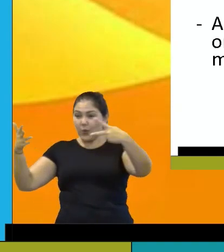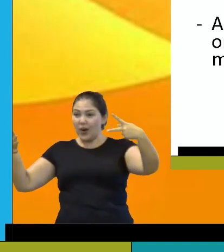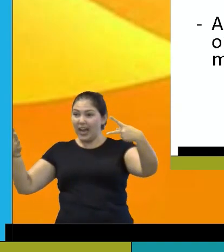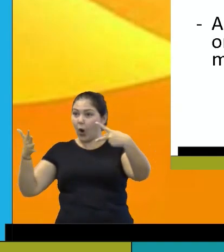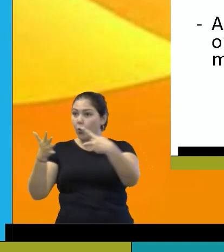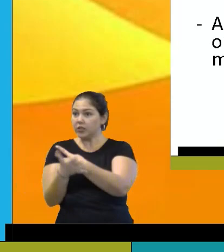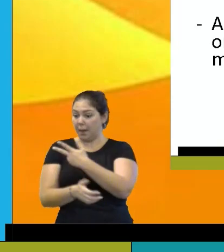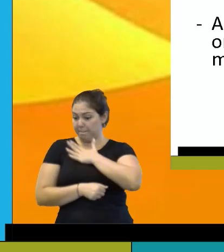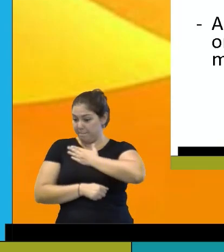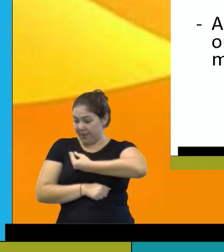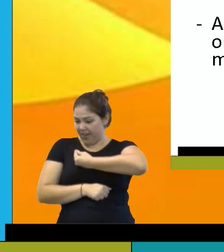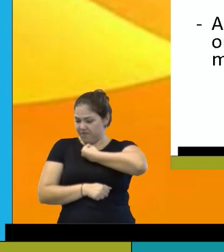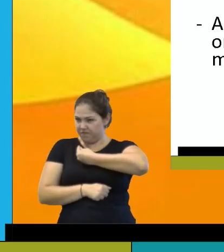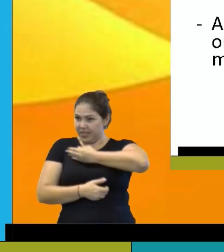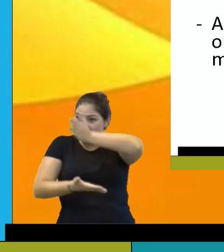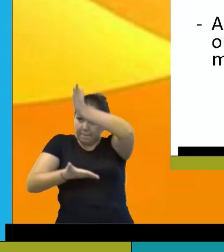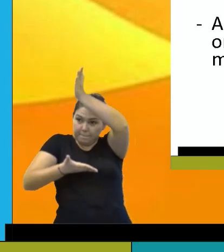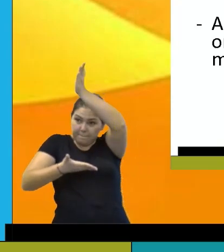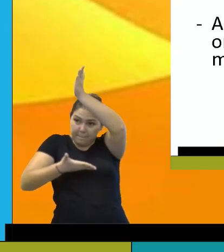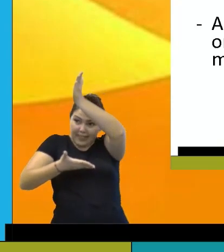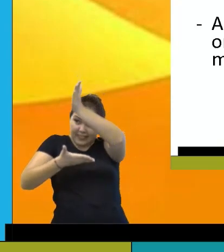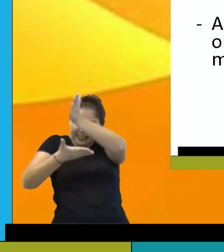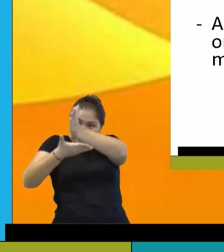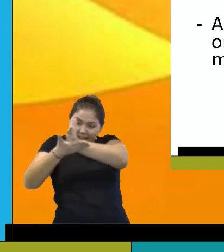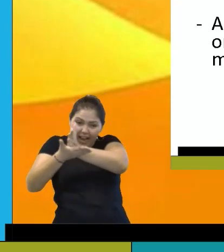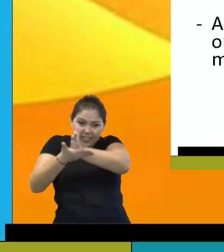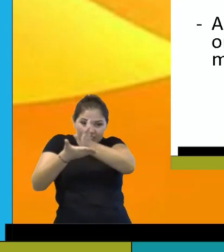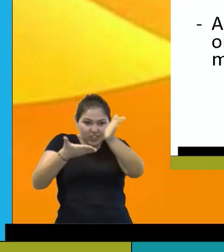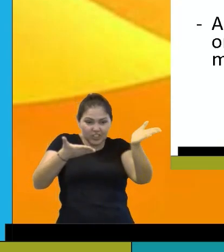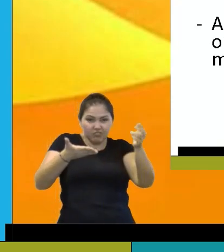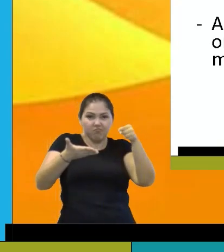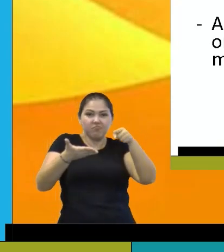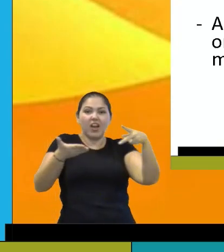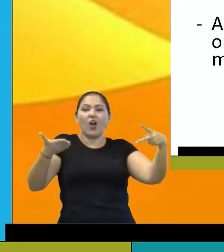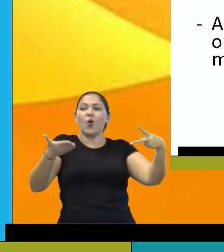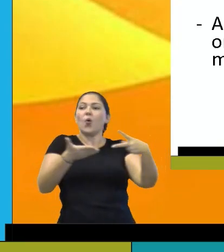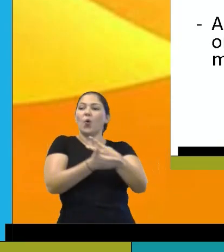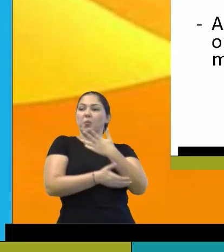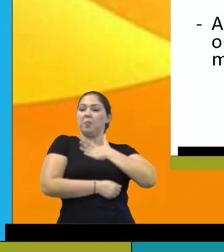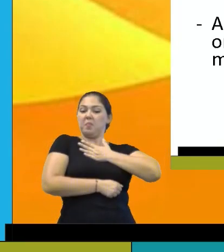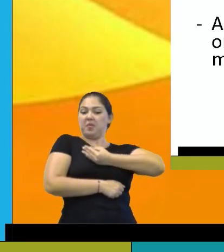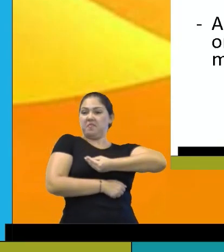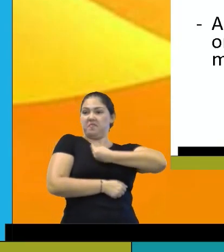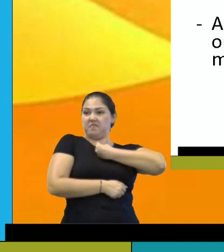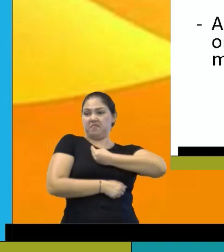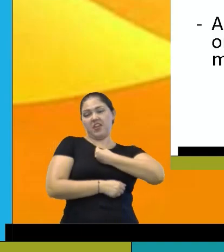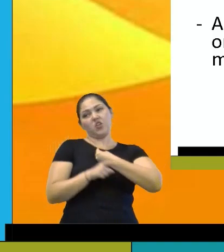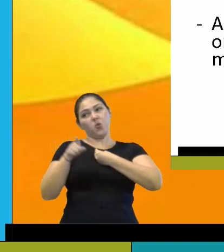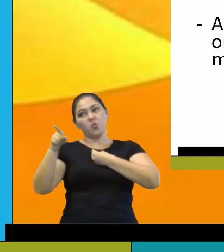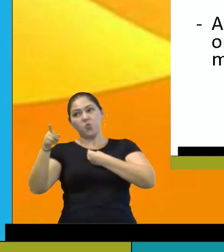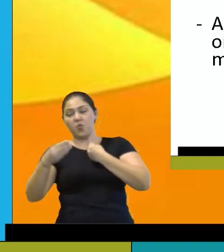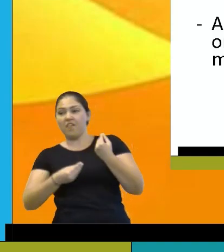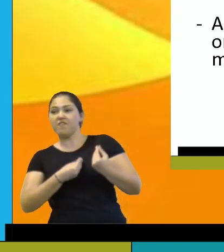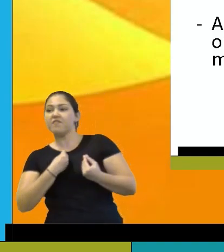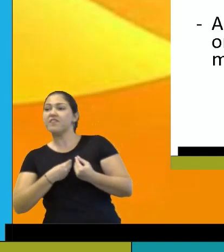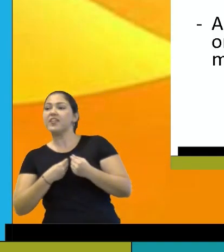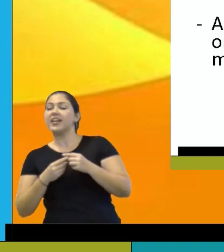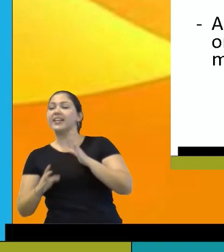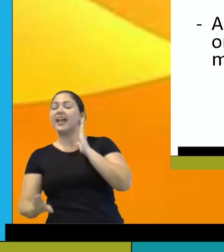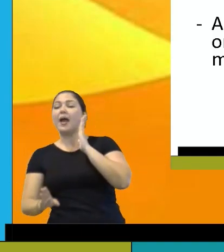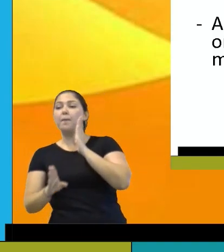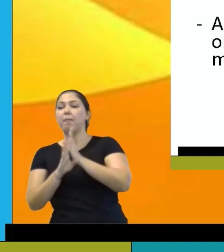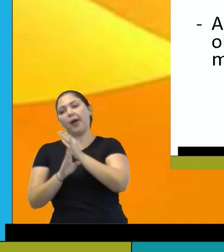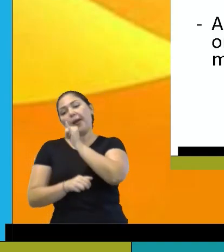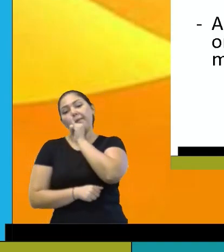um de nós, metade de tudo que acontece conosco é fruto das